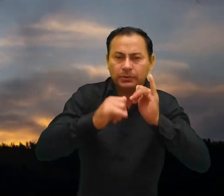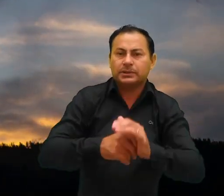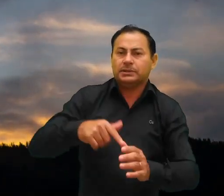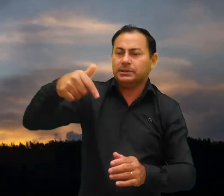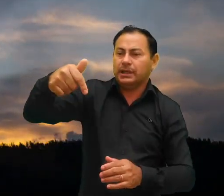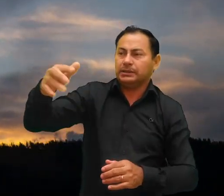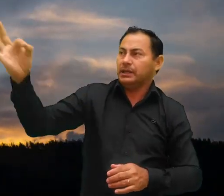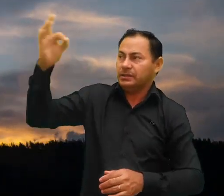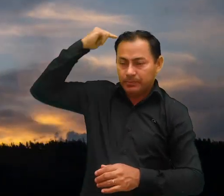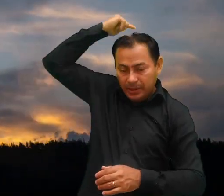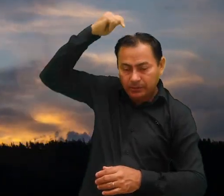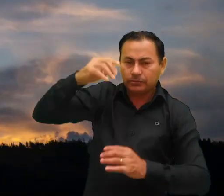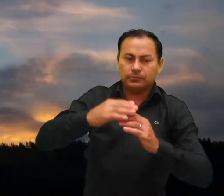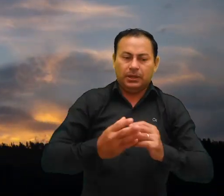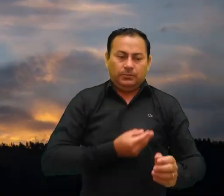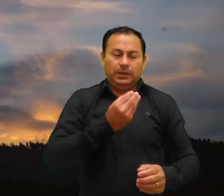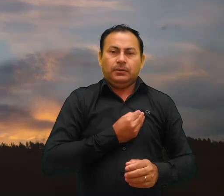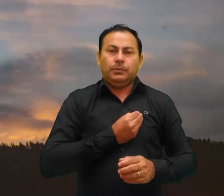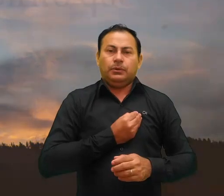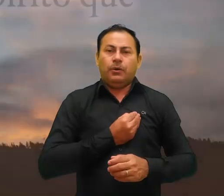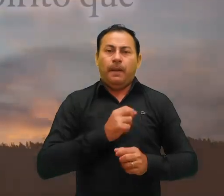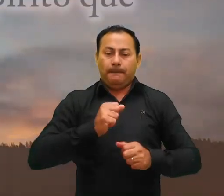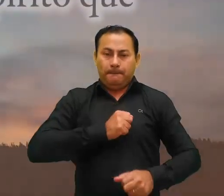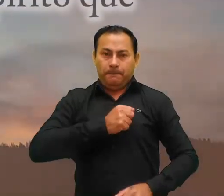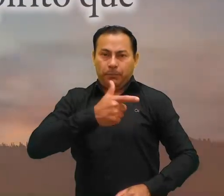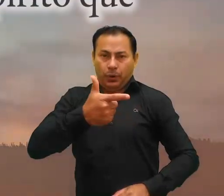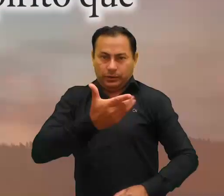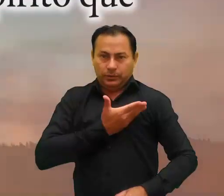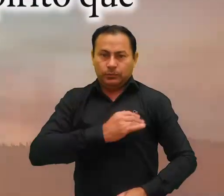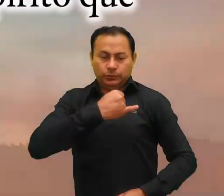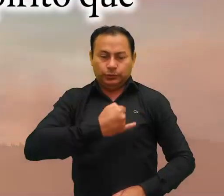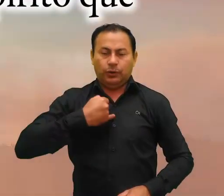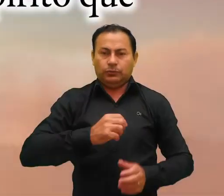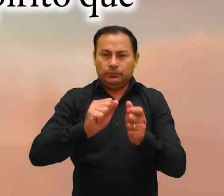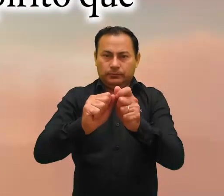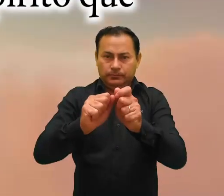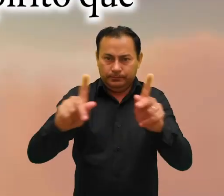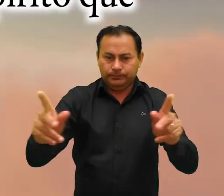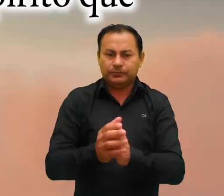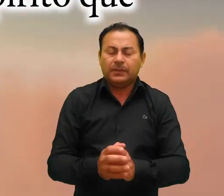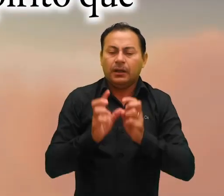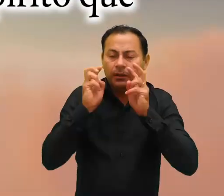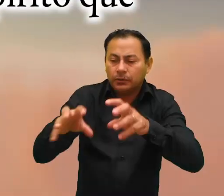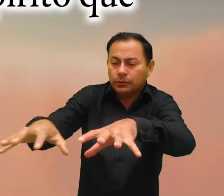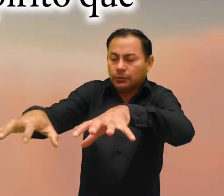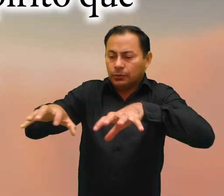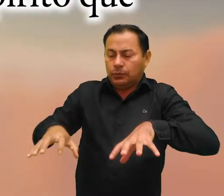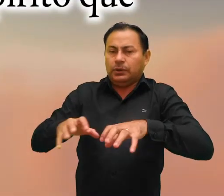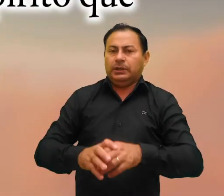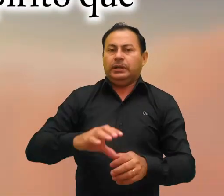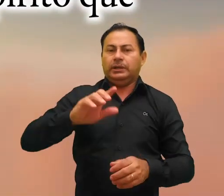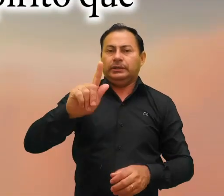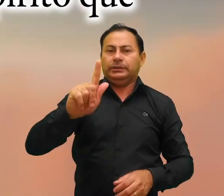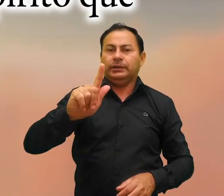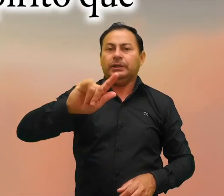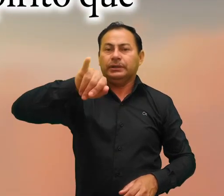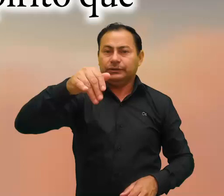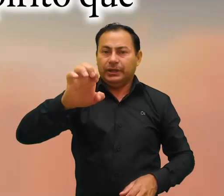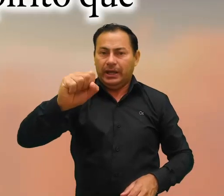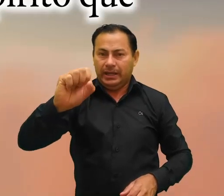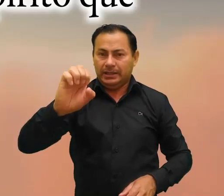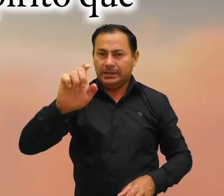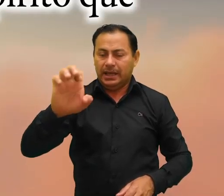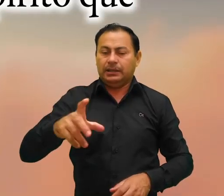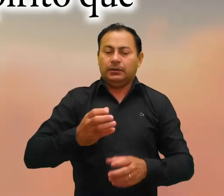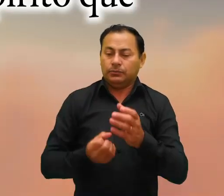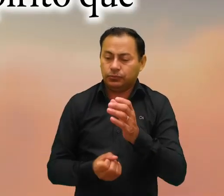de Deus, cumprida pelo apóstolo João no Apocalipse. Um ramo surgirá do trono de Jessé, e das suas raízes brotará